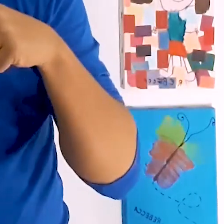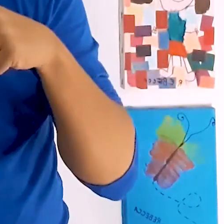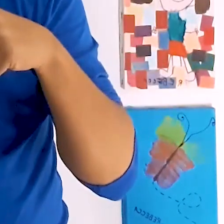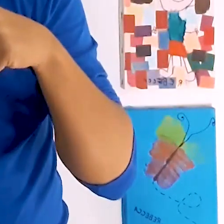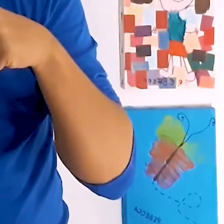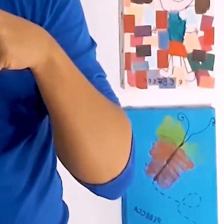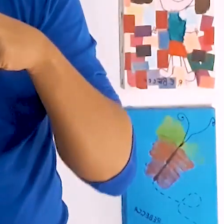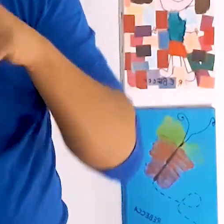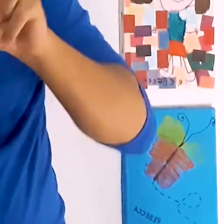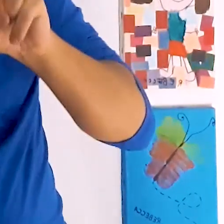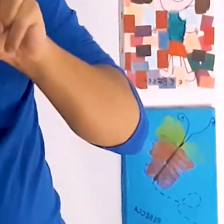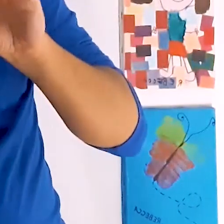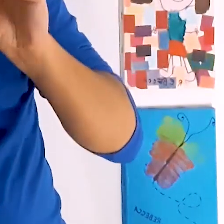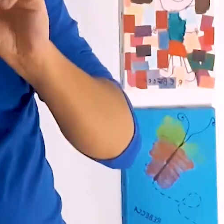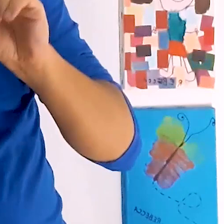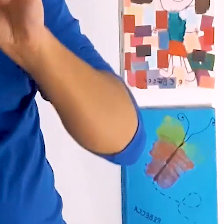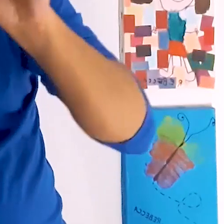você não tivesse